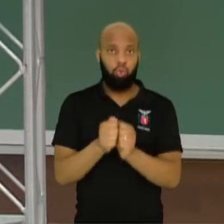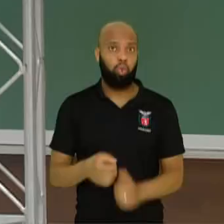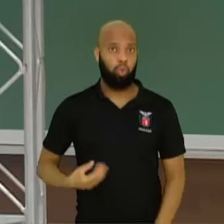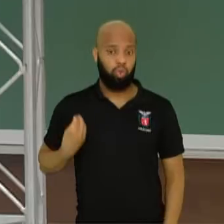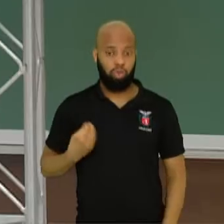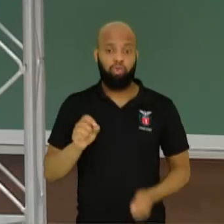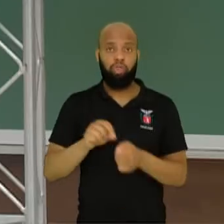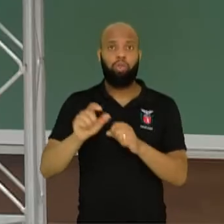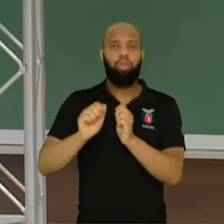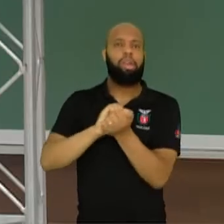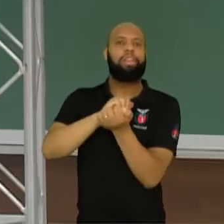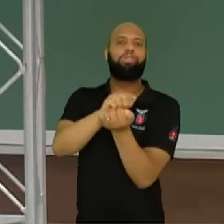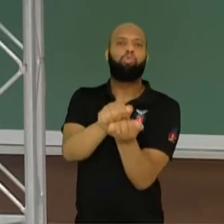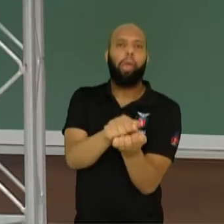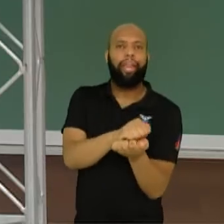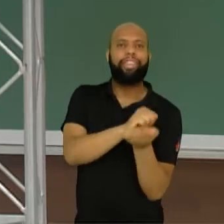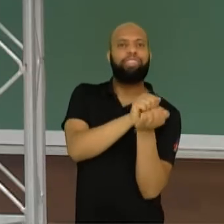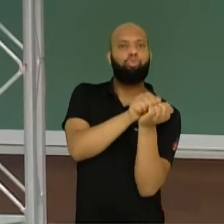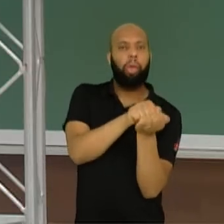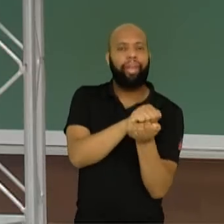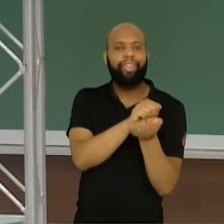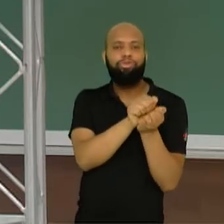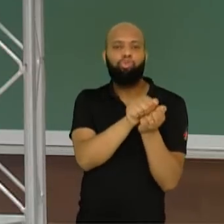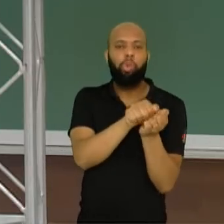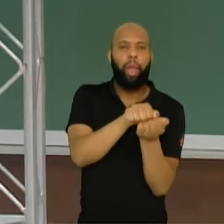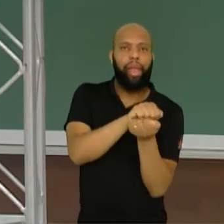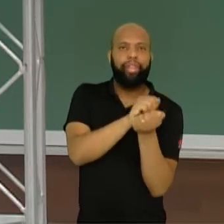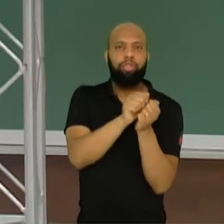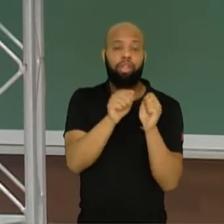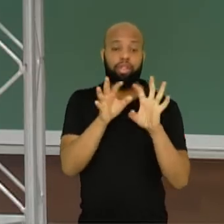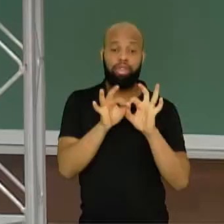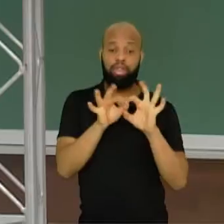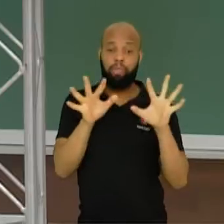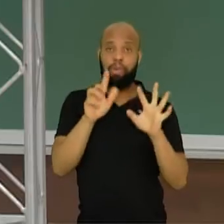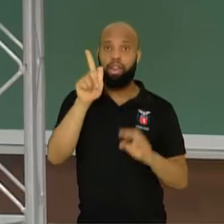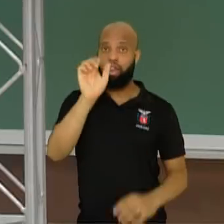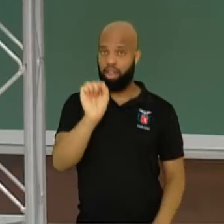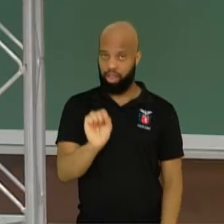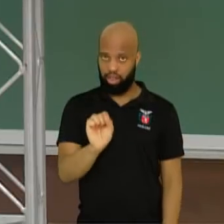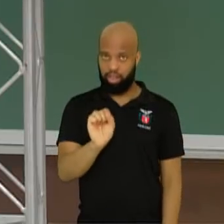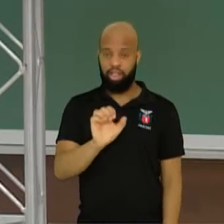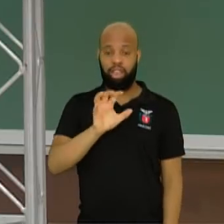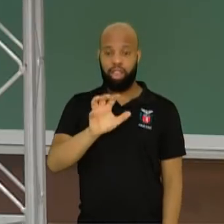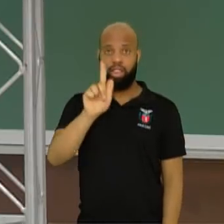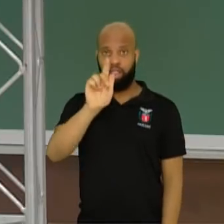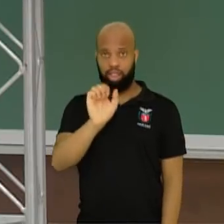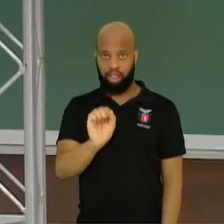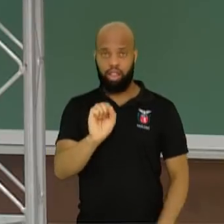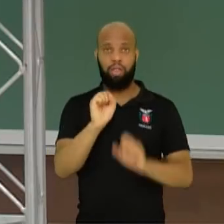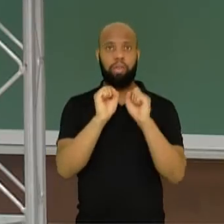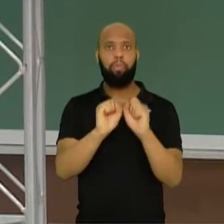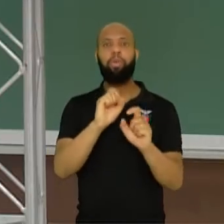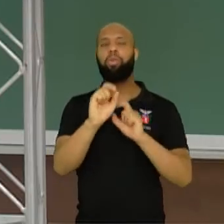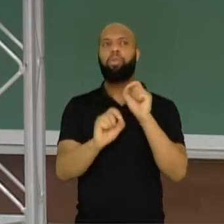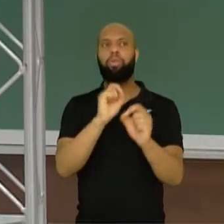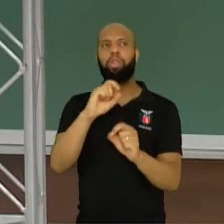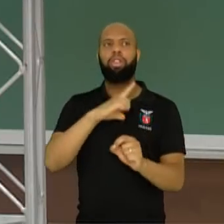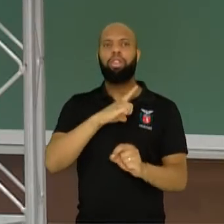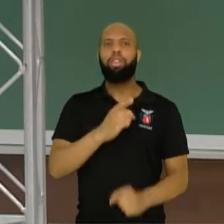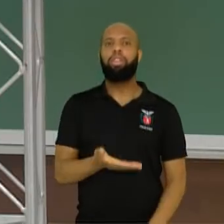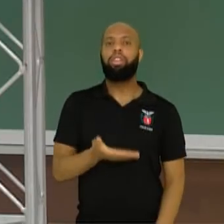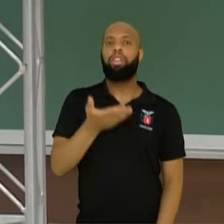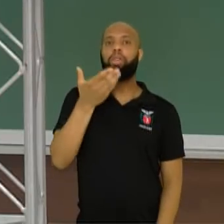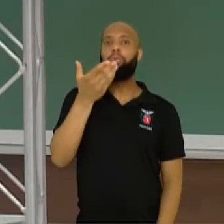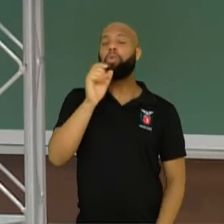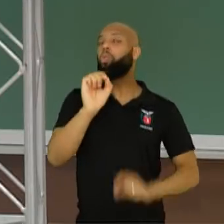se alimentam e eliminam gases. E esses gases podem aumentar